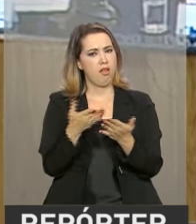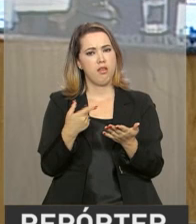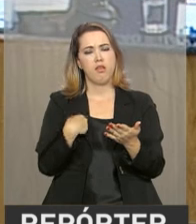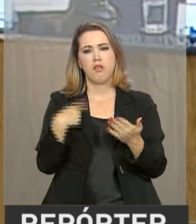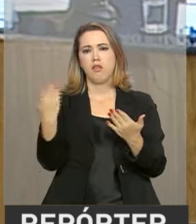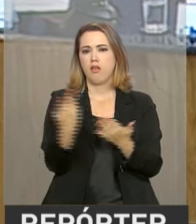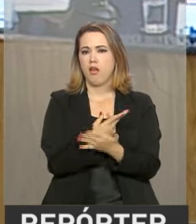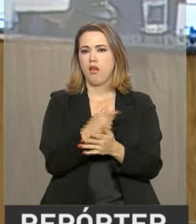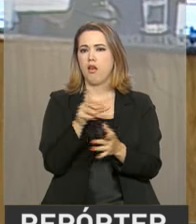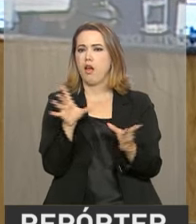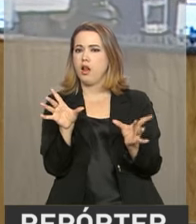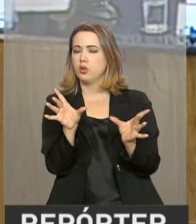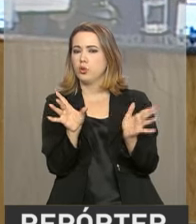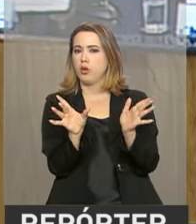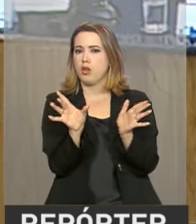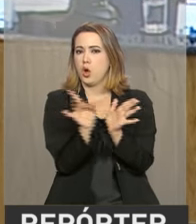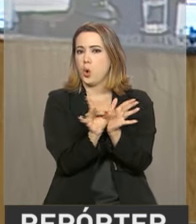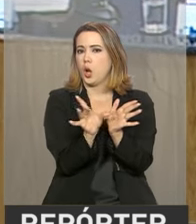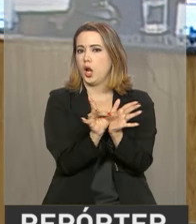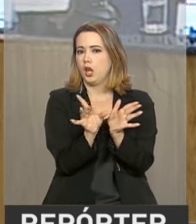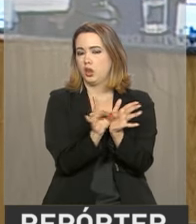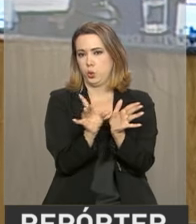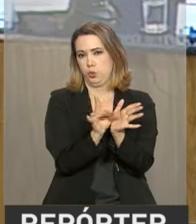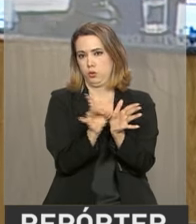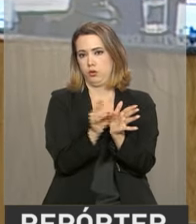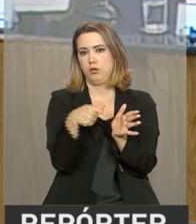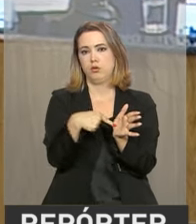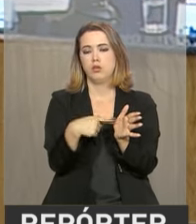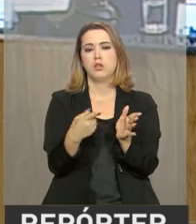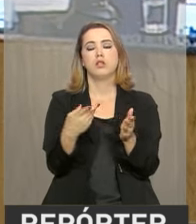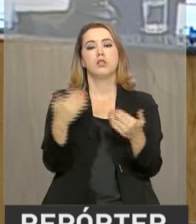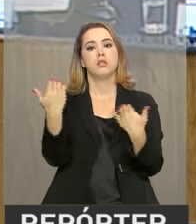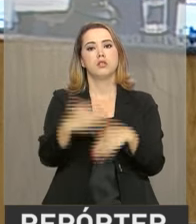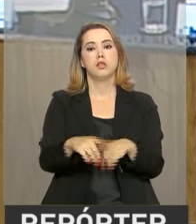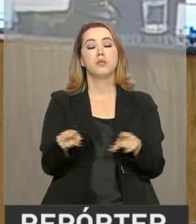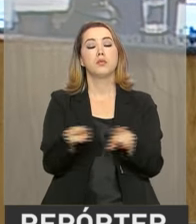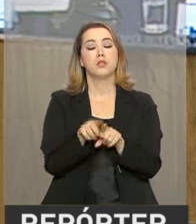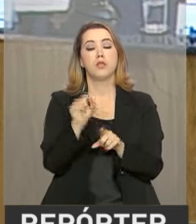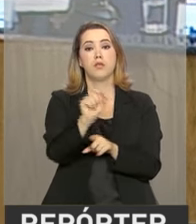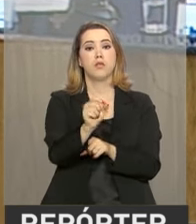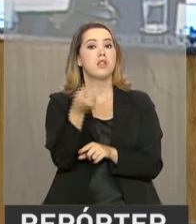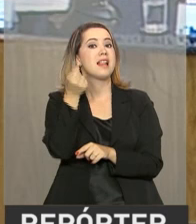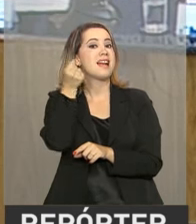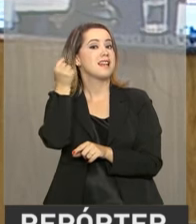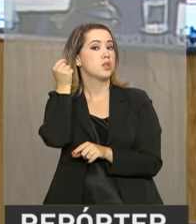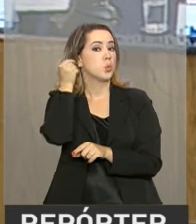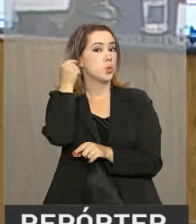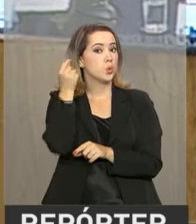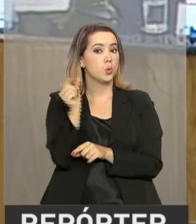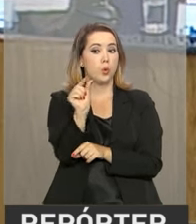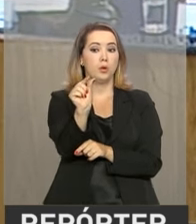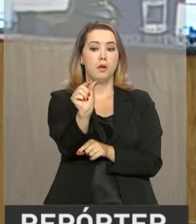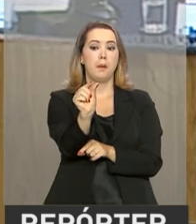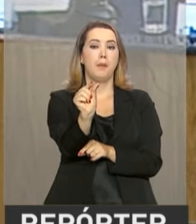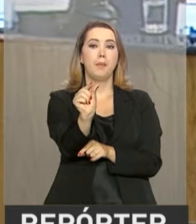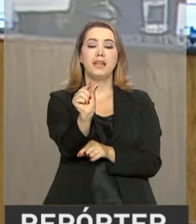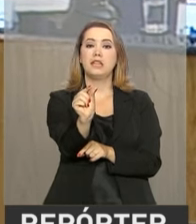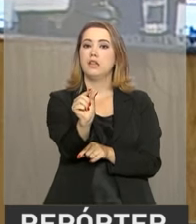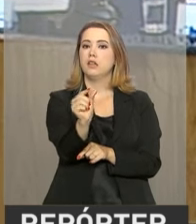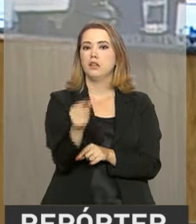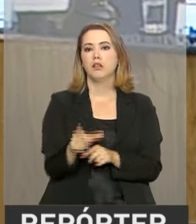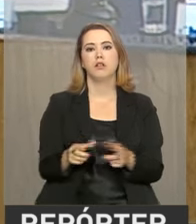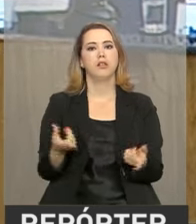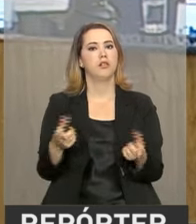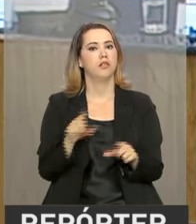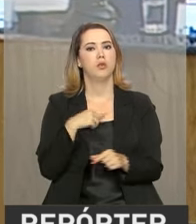se encontrava dentro do ouvido, né? A escuta era tão pequena que teve que ser retirada com uma pinça que tem um íã na ponta. É